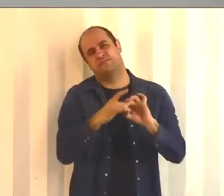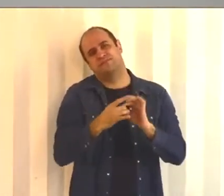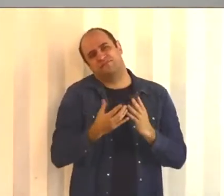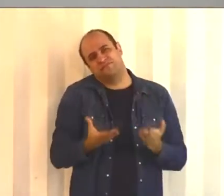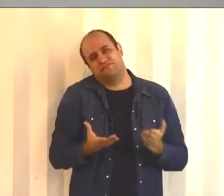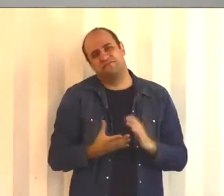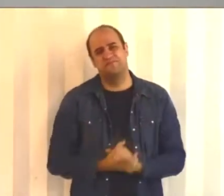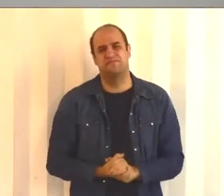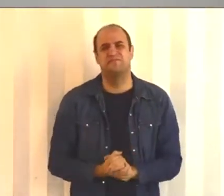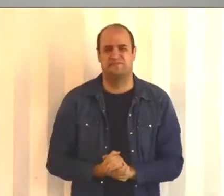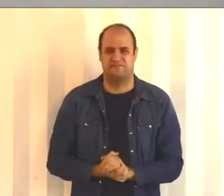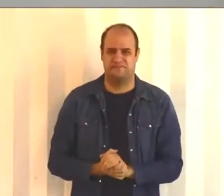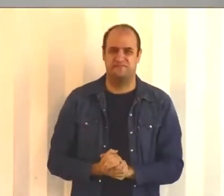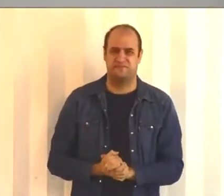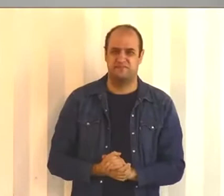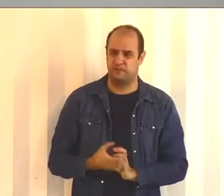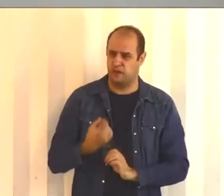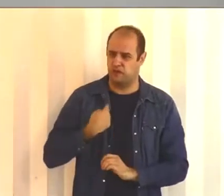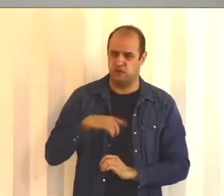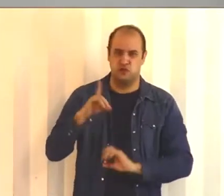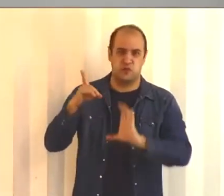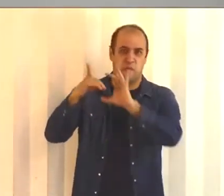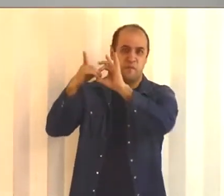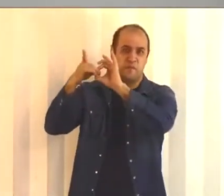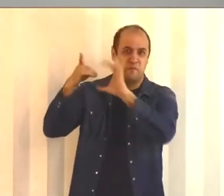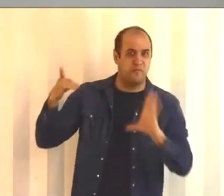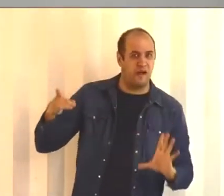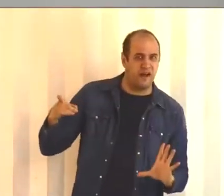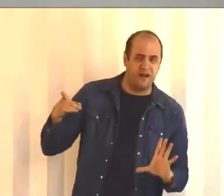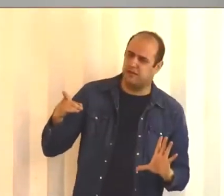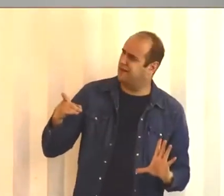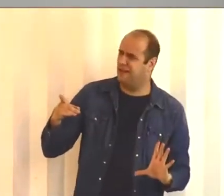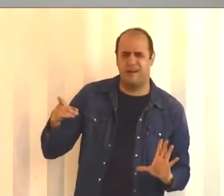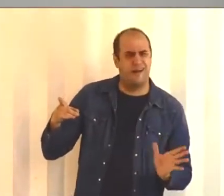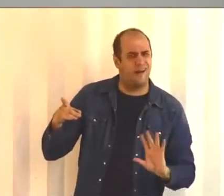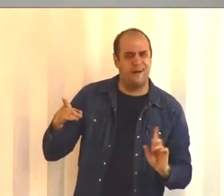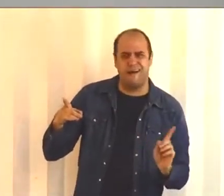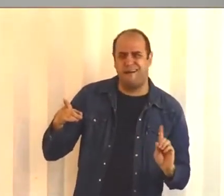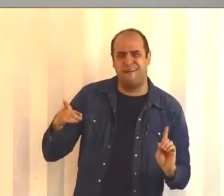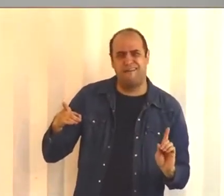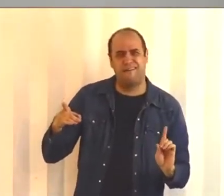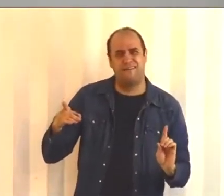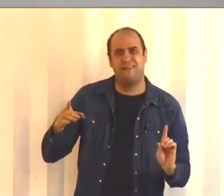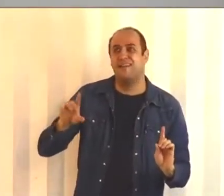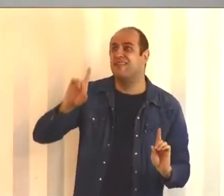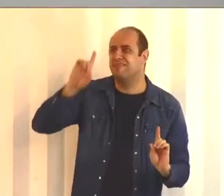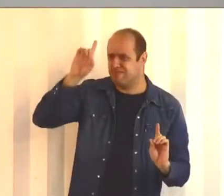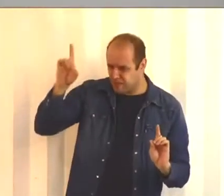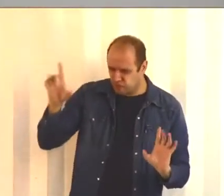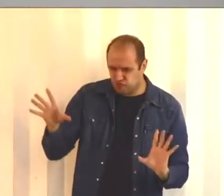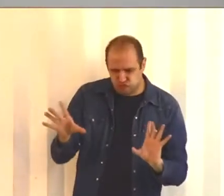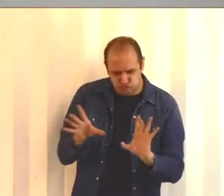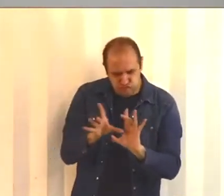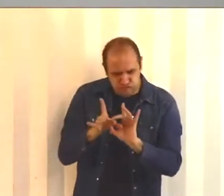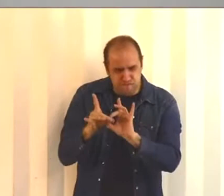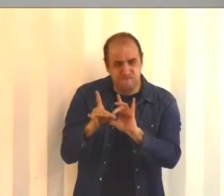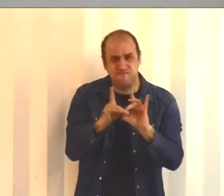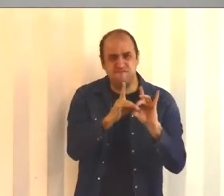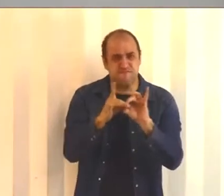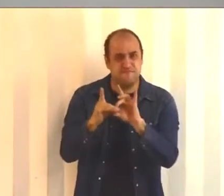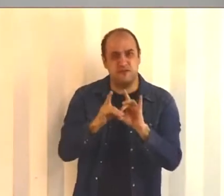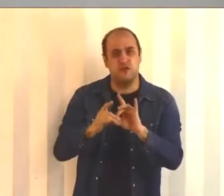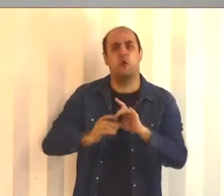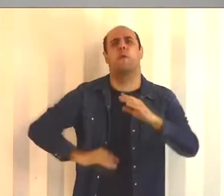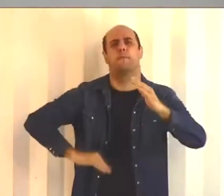nós não estamos desgarrados da aliança. O Senhor Deus estabeleceu uma aliança e faz